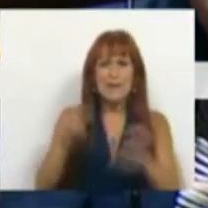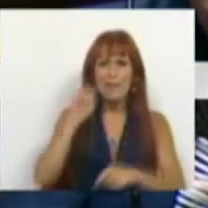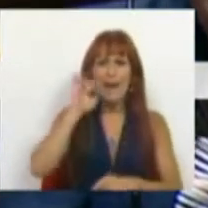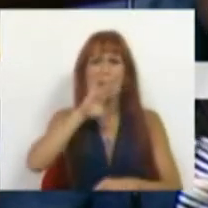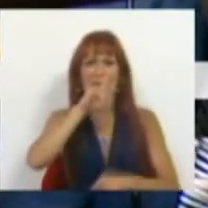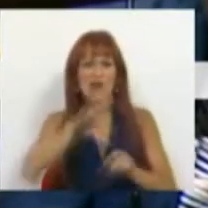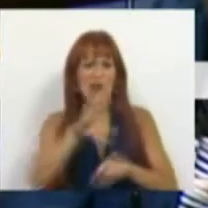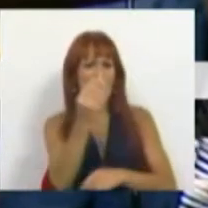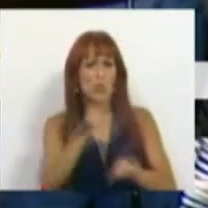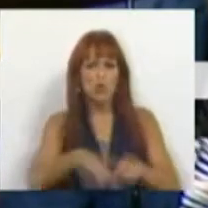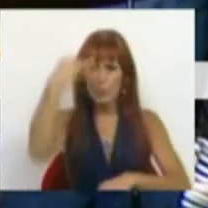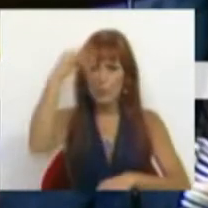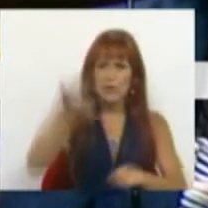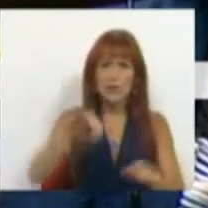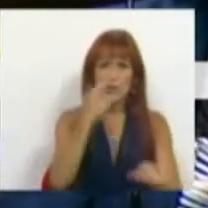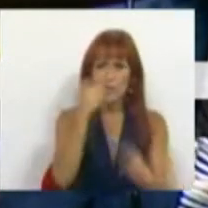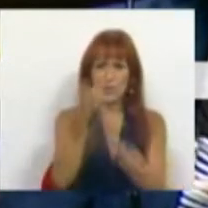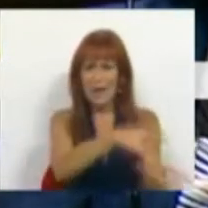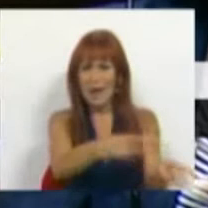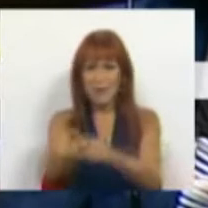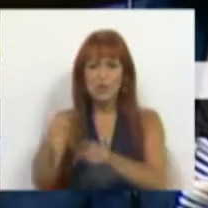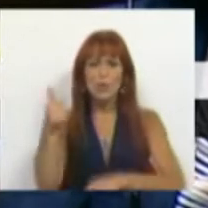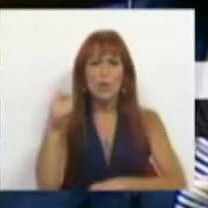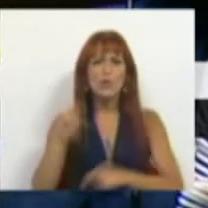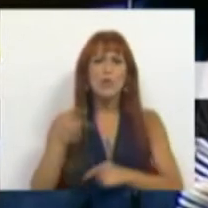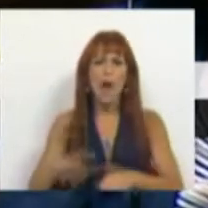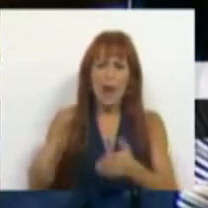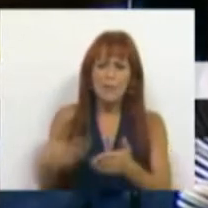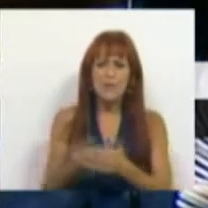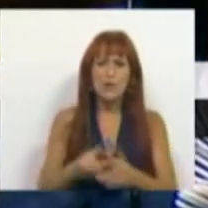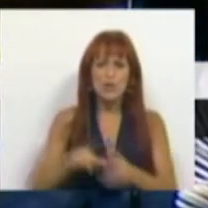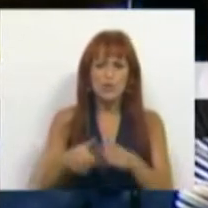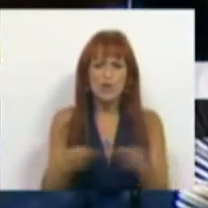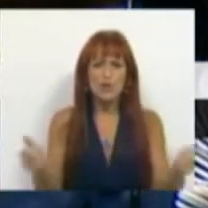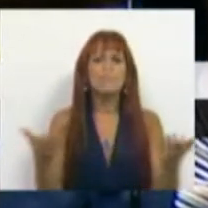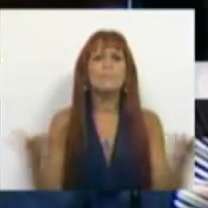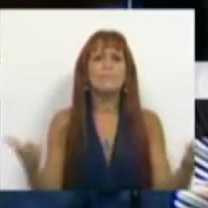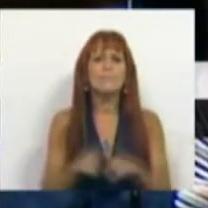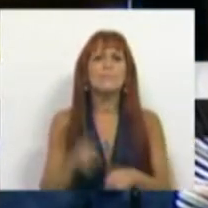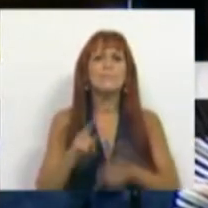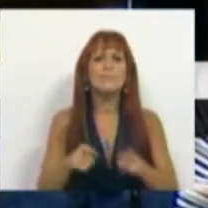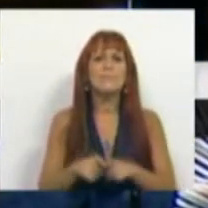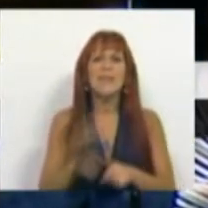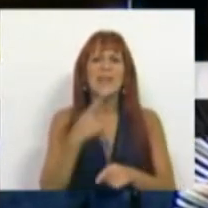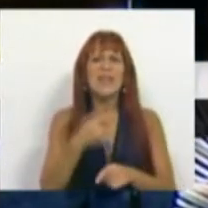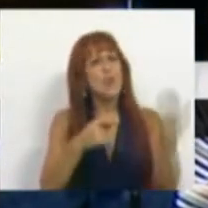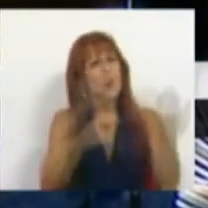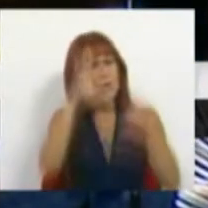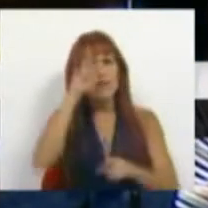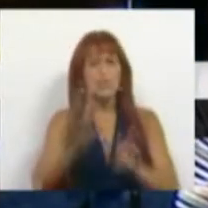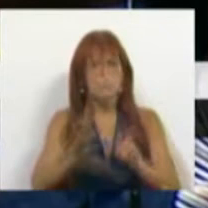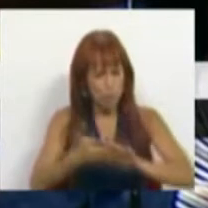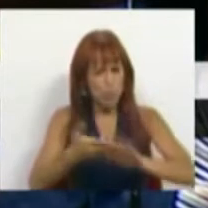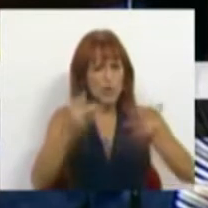pais, alunos, professores, auxiliares, o Bloco de Esquerda apresenta um projeto de resolução em que insta o Governo a tomar como